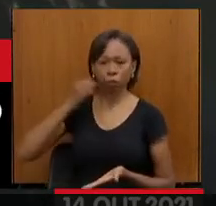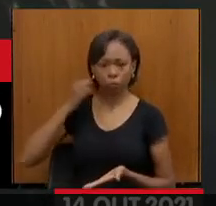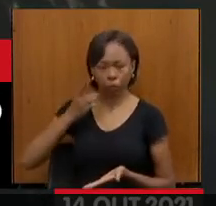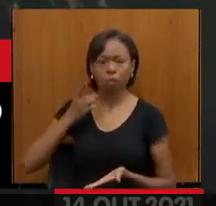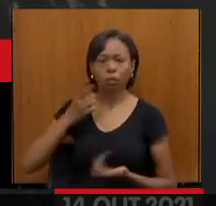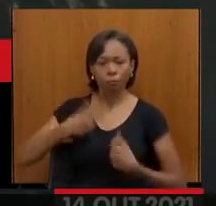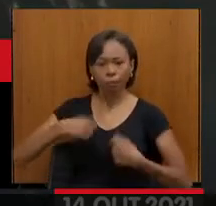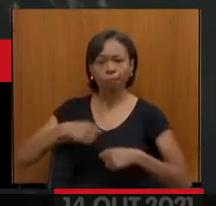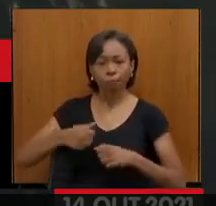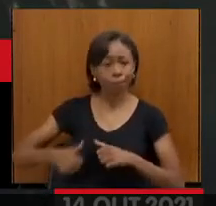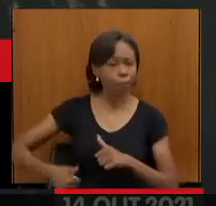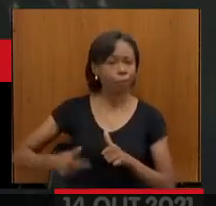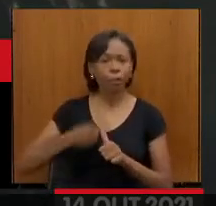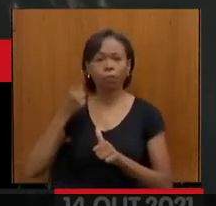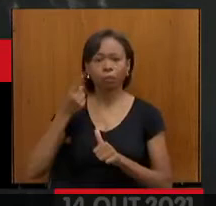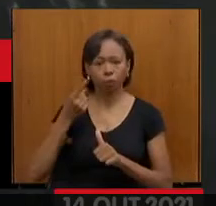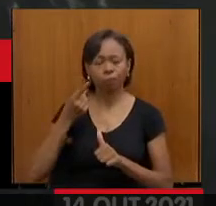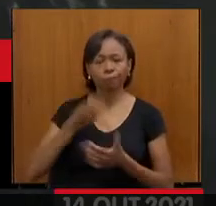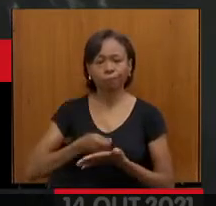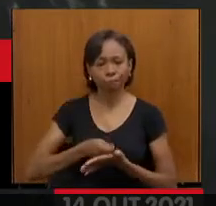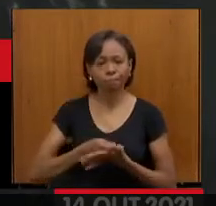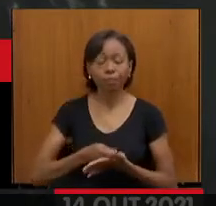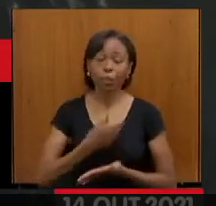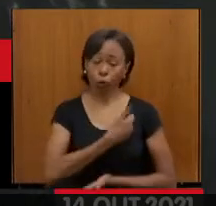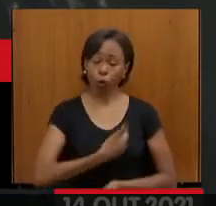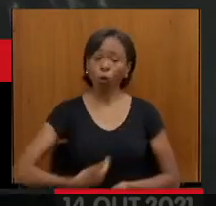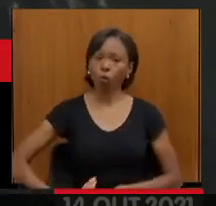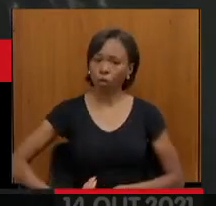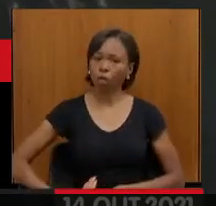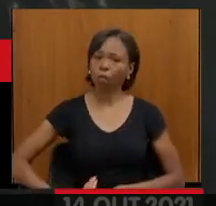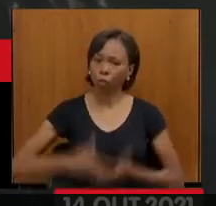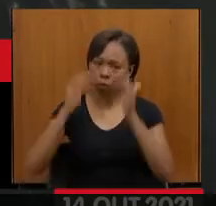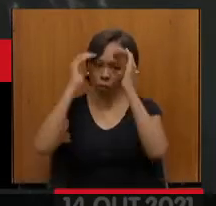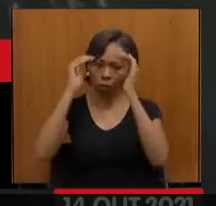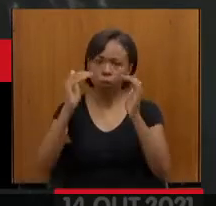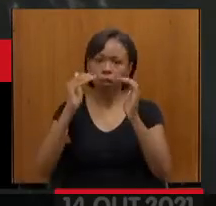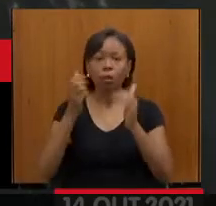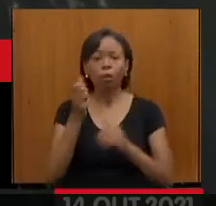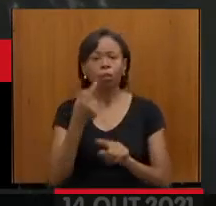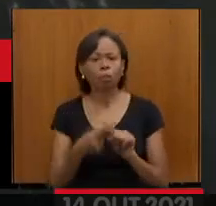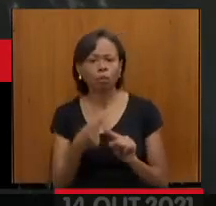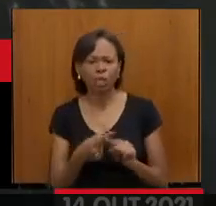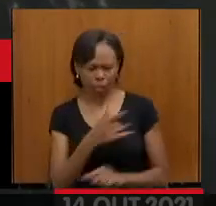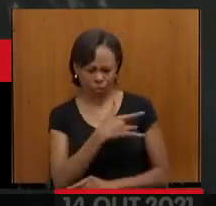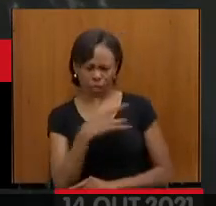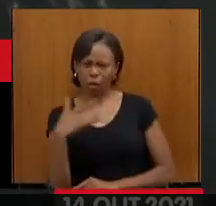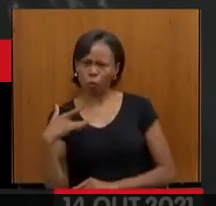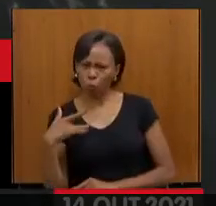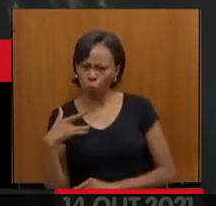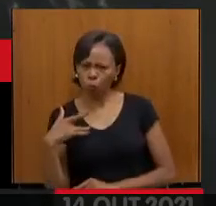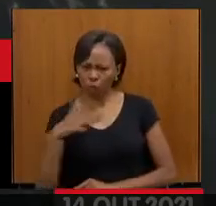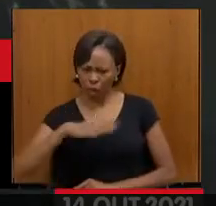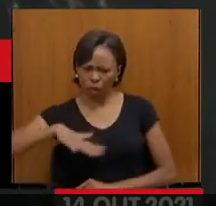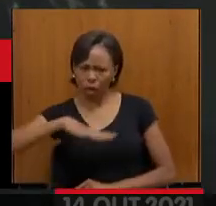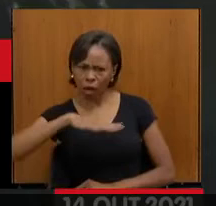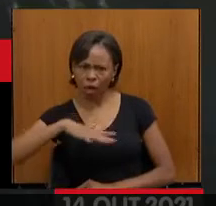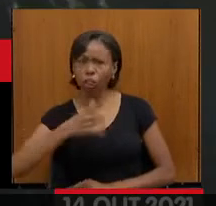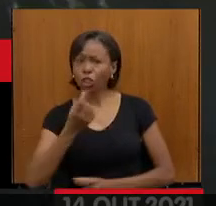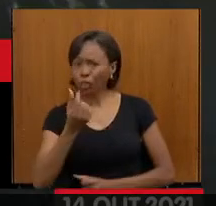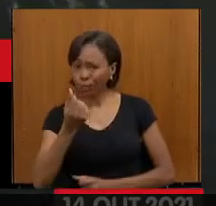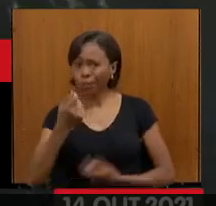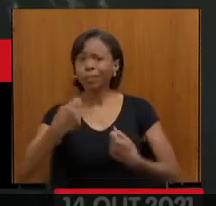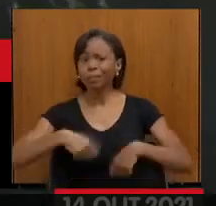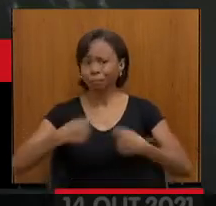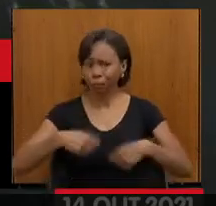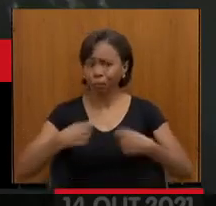Assembleia Legislativa e do governo executar. Porque saúde pública não se faz sem dinheiro. Saúde